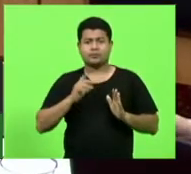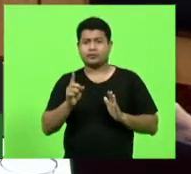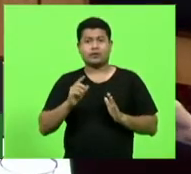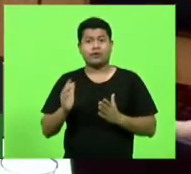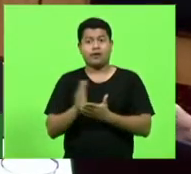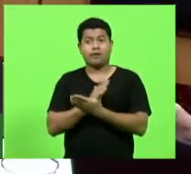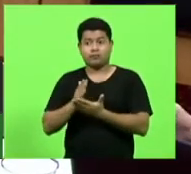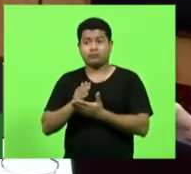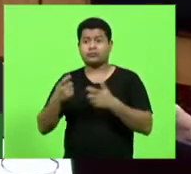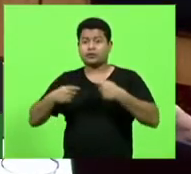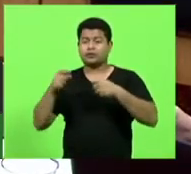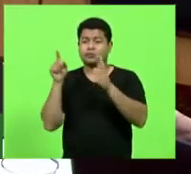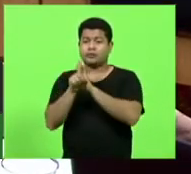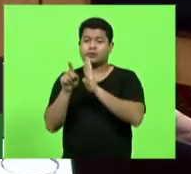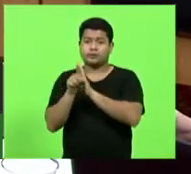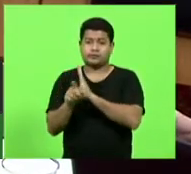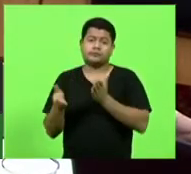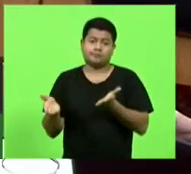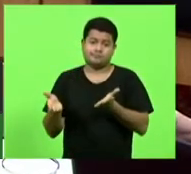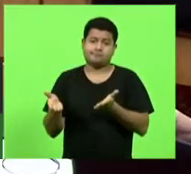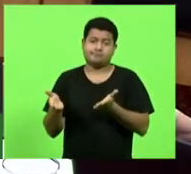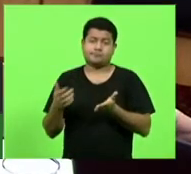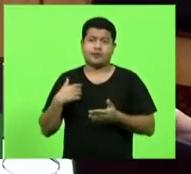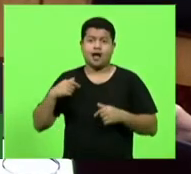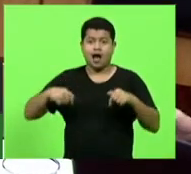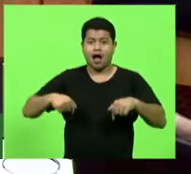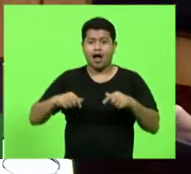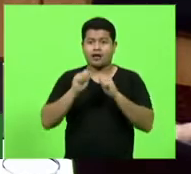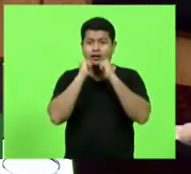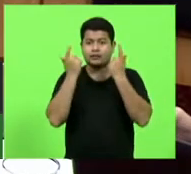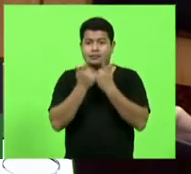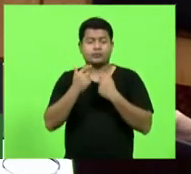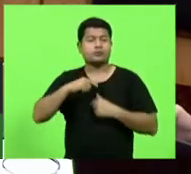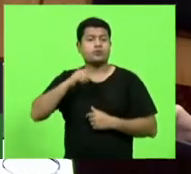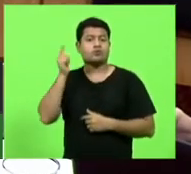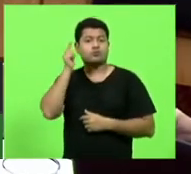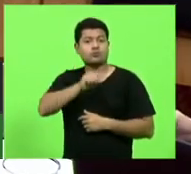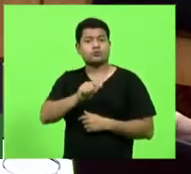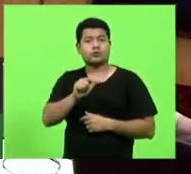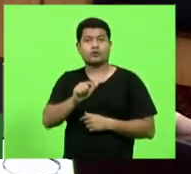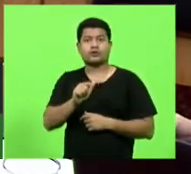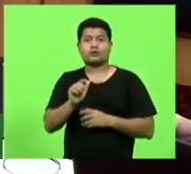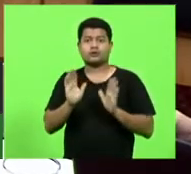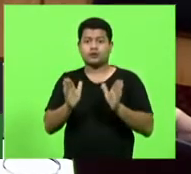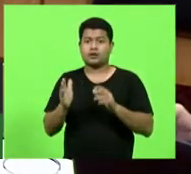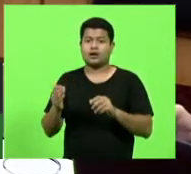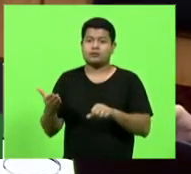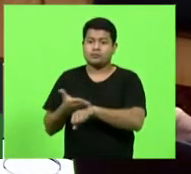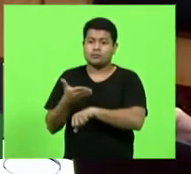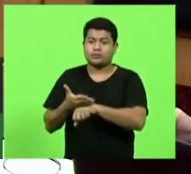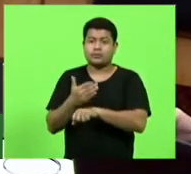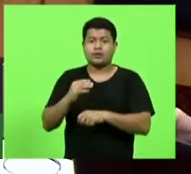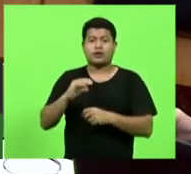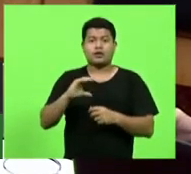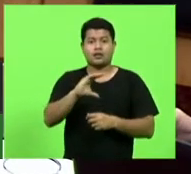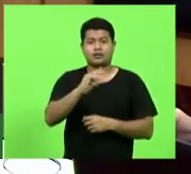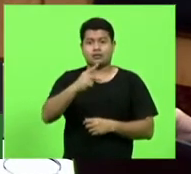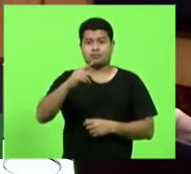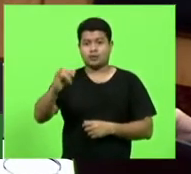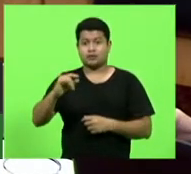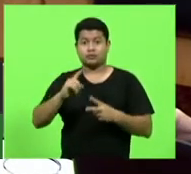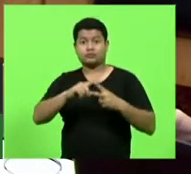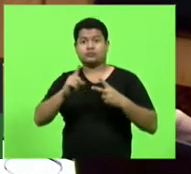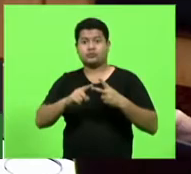algumas interrogações. Eu tive a oportunidade aqui na casa já de participar de duas CPIs, da CPI da Ponte Hercílio